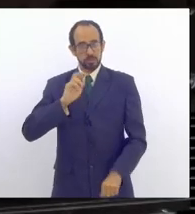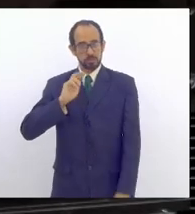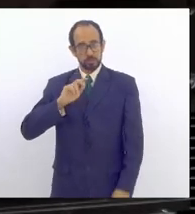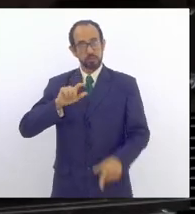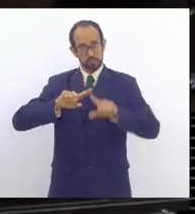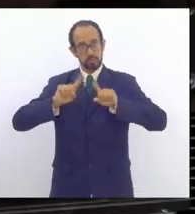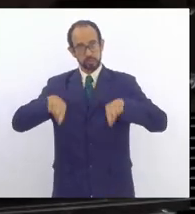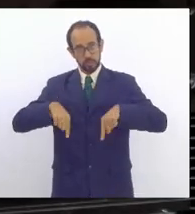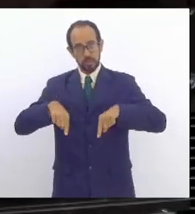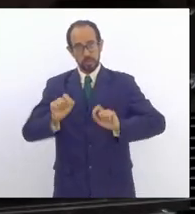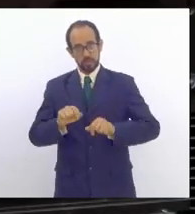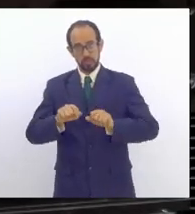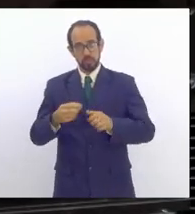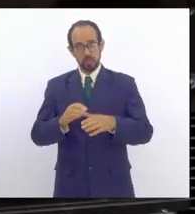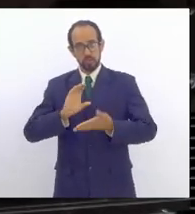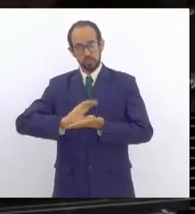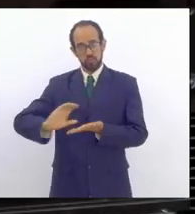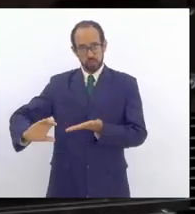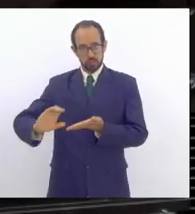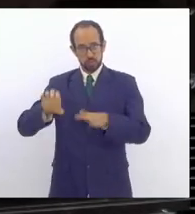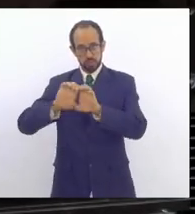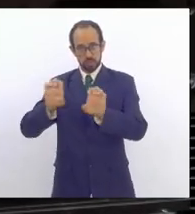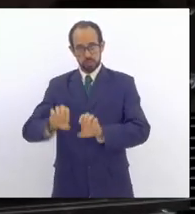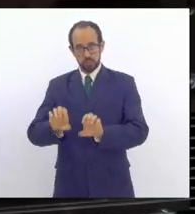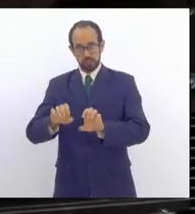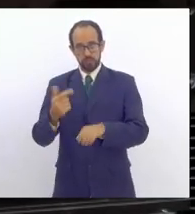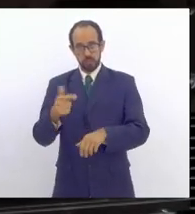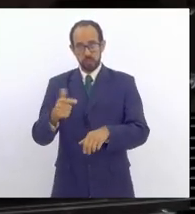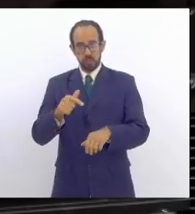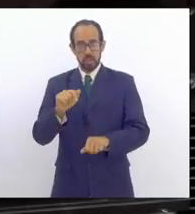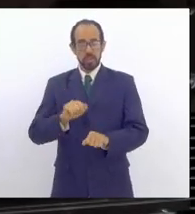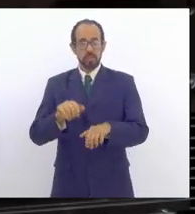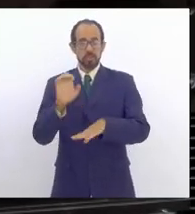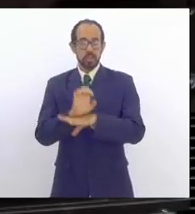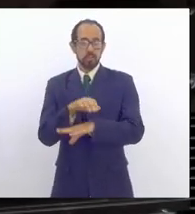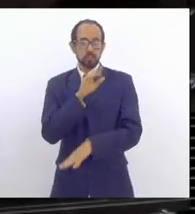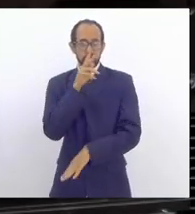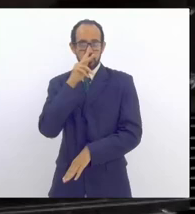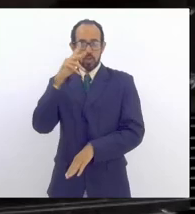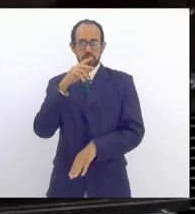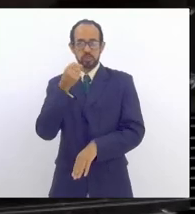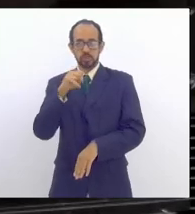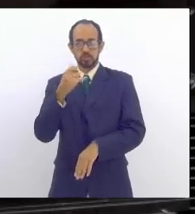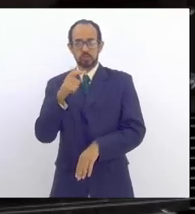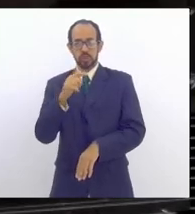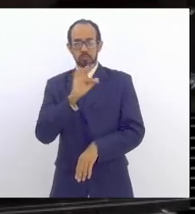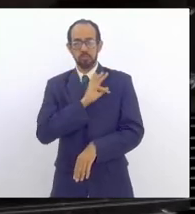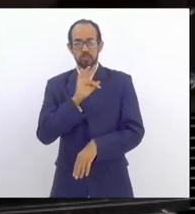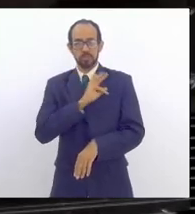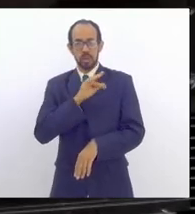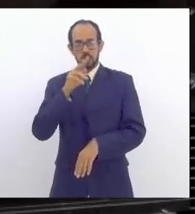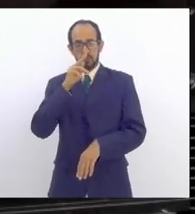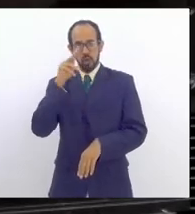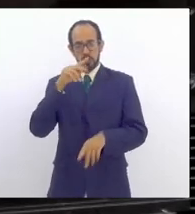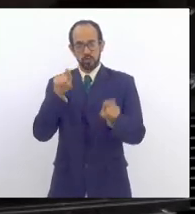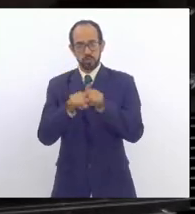estruturais. Não há Estado forte sem policiais fortes, Kalim. Continuarei reconhecendo o esforço de